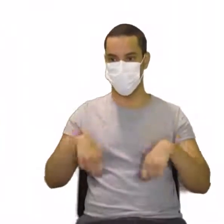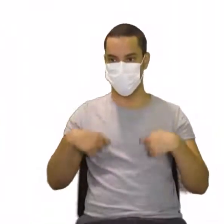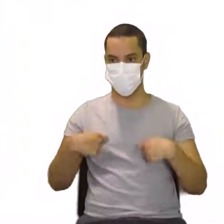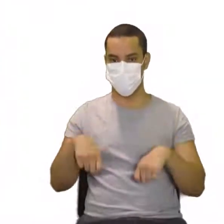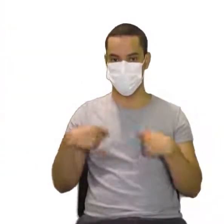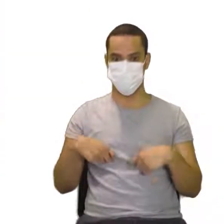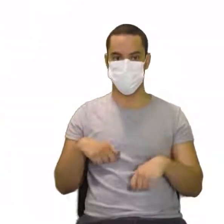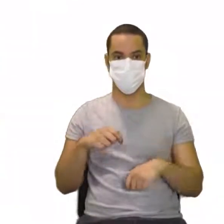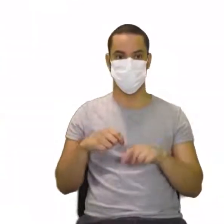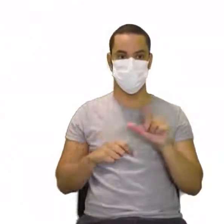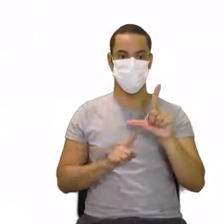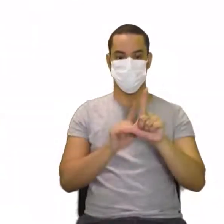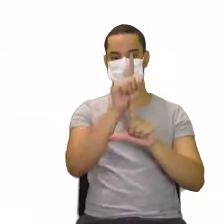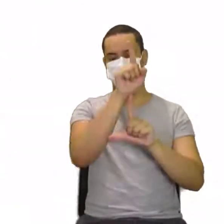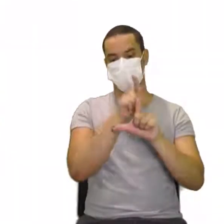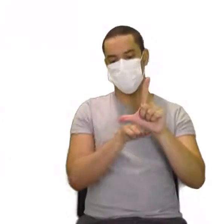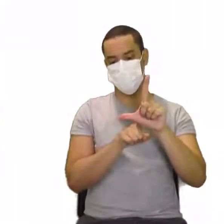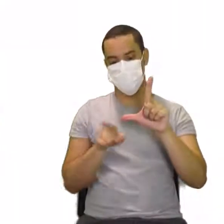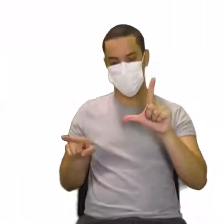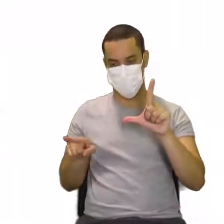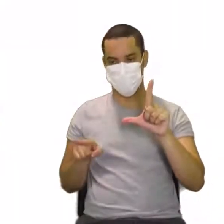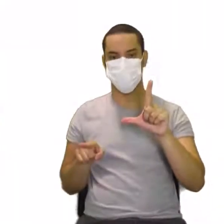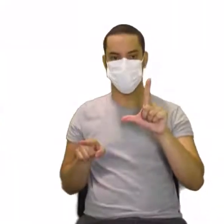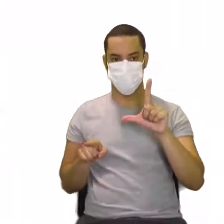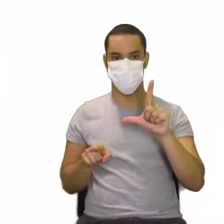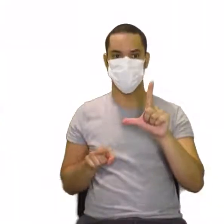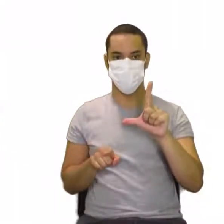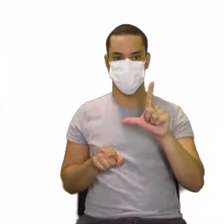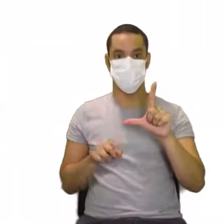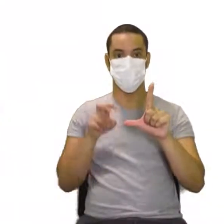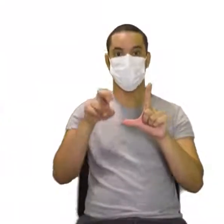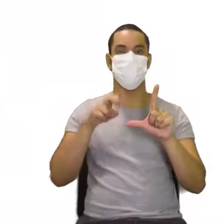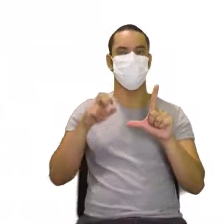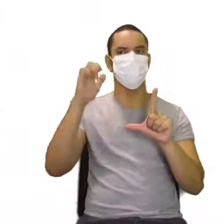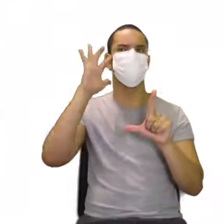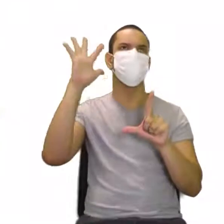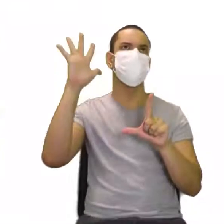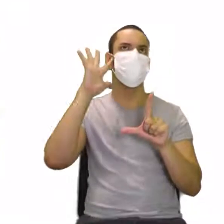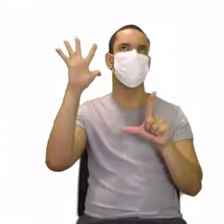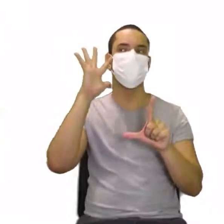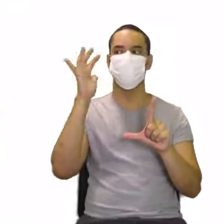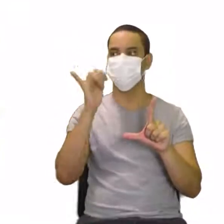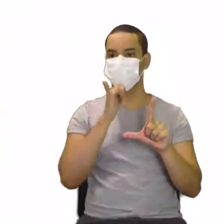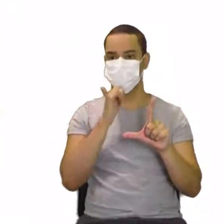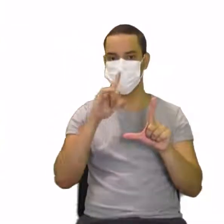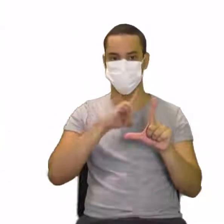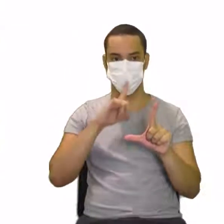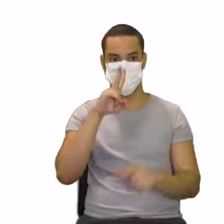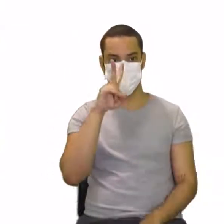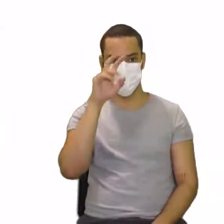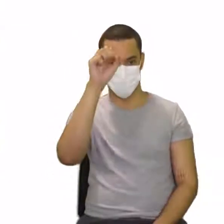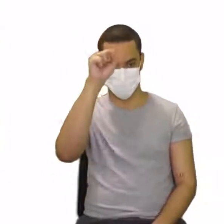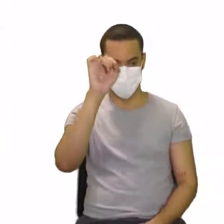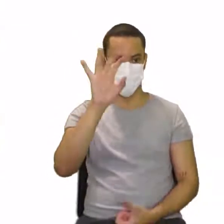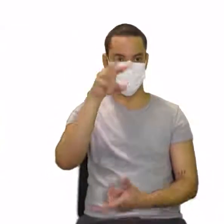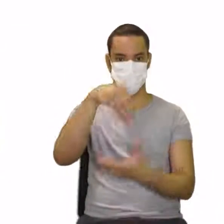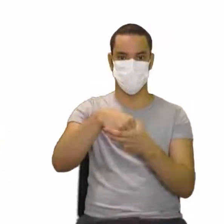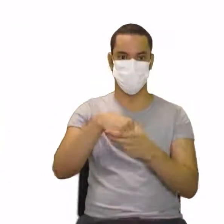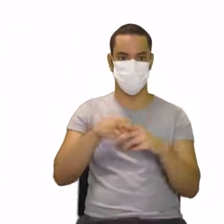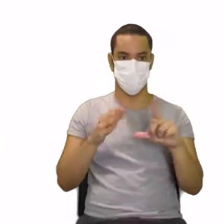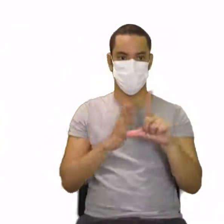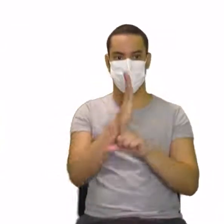quê? Perpendicular, ok? Então aqui nós vamos imaginar o seguinte: essa força e esse campo